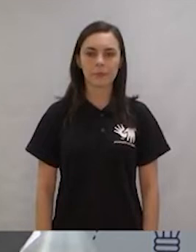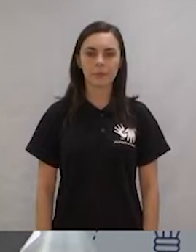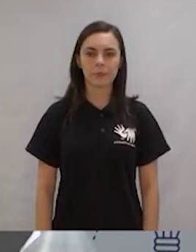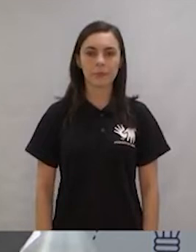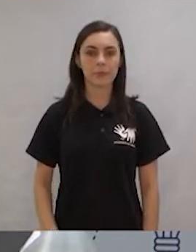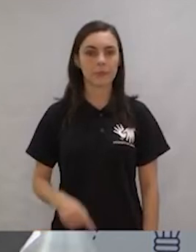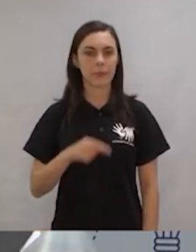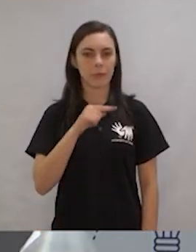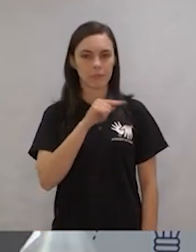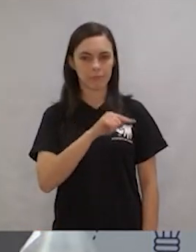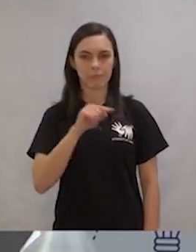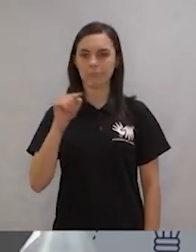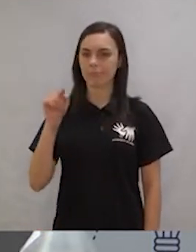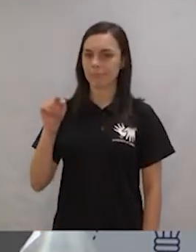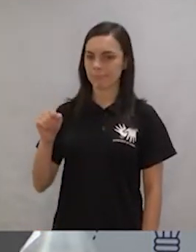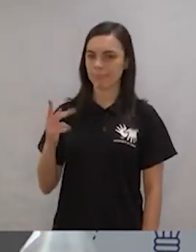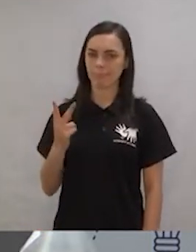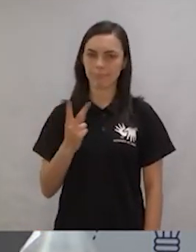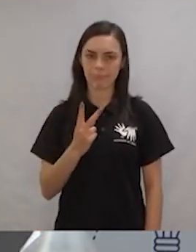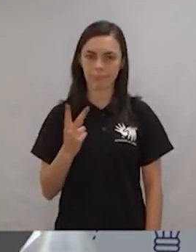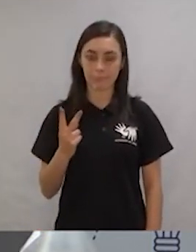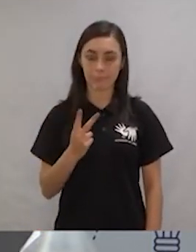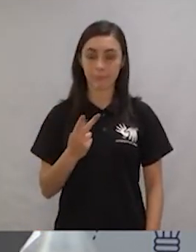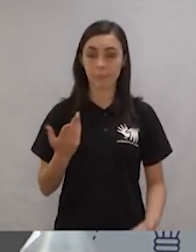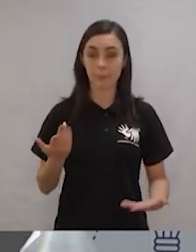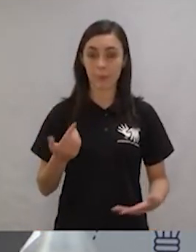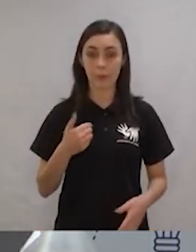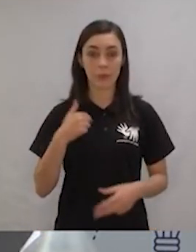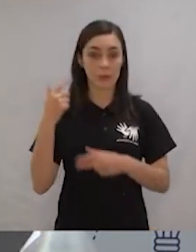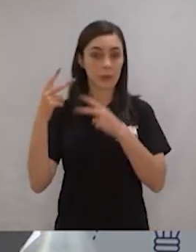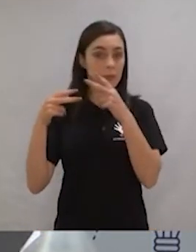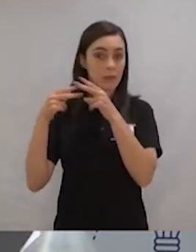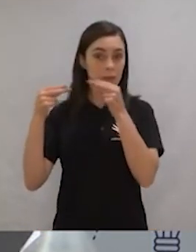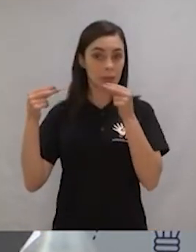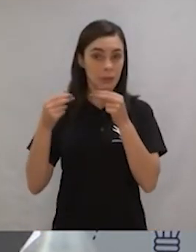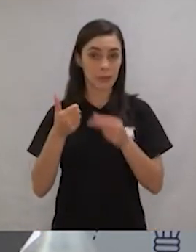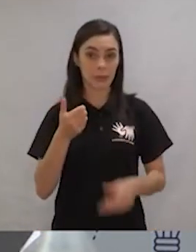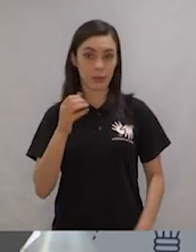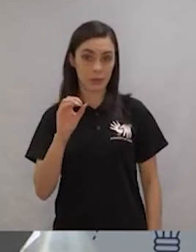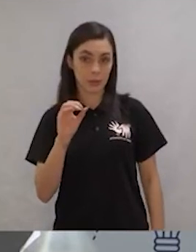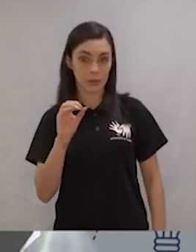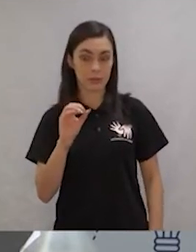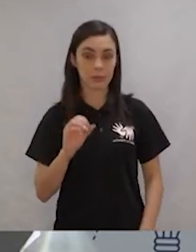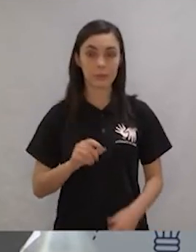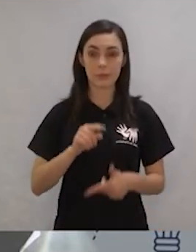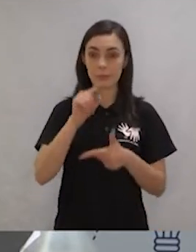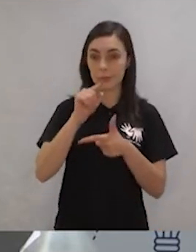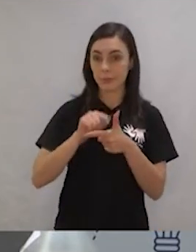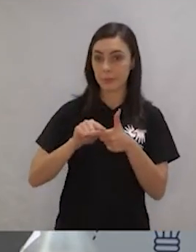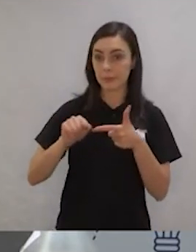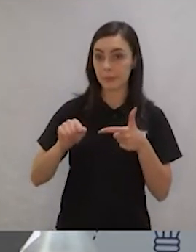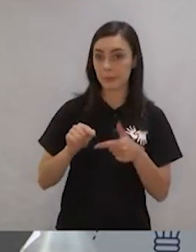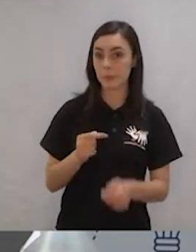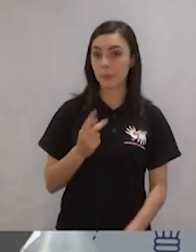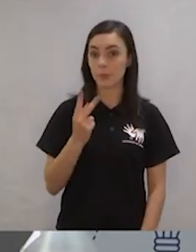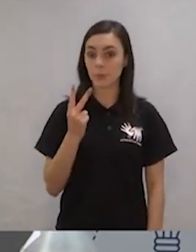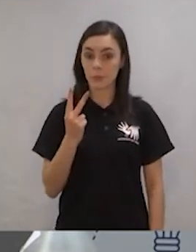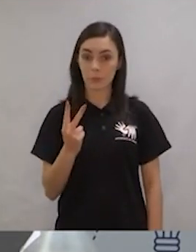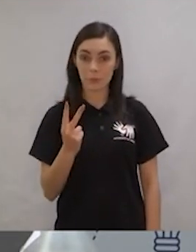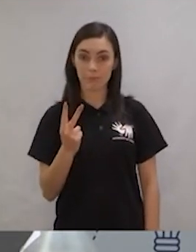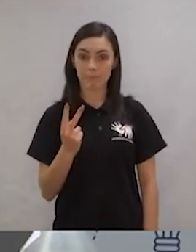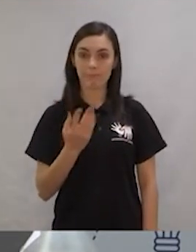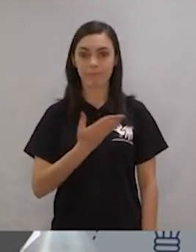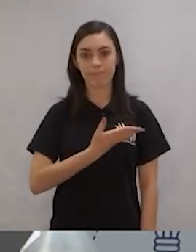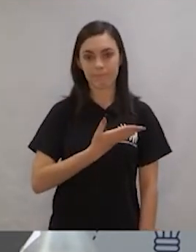Letícia e Laura. Então, eu estou dividindo 10 laços, dividido